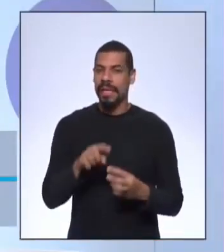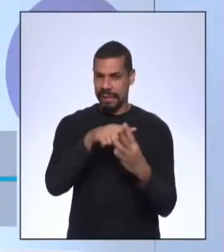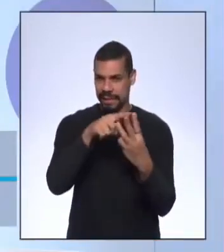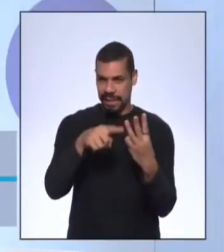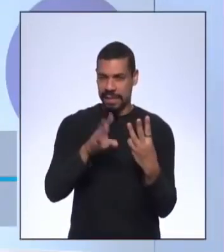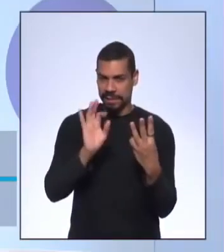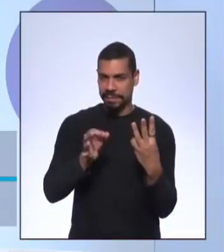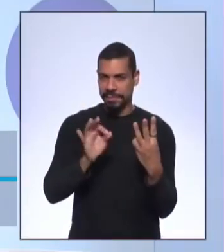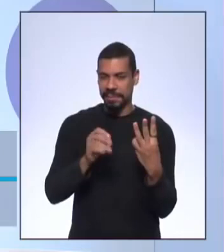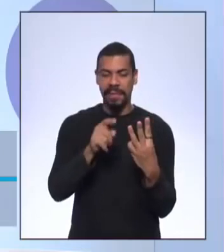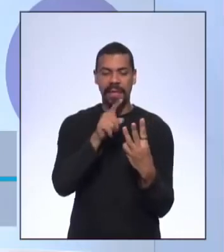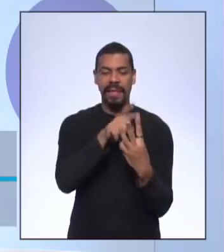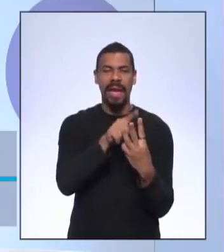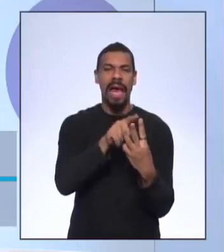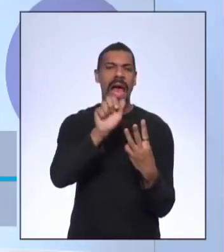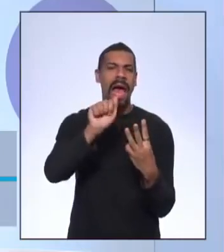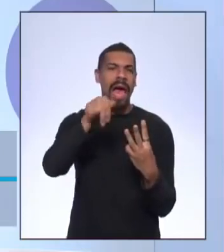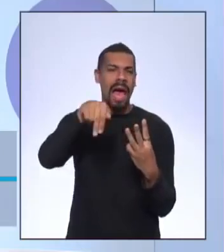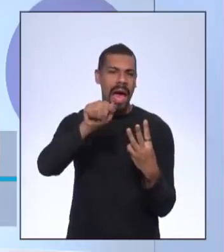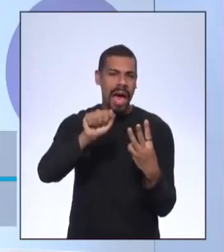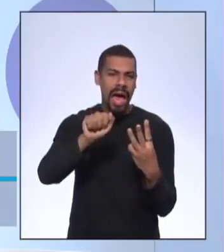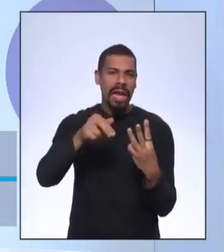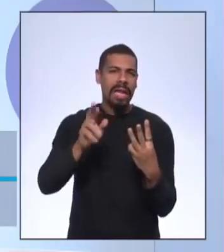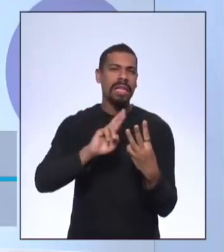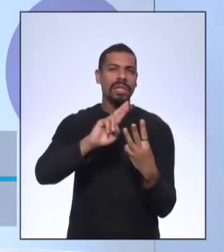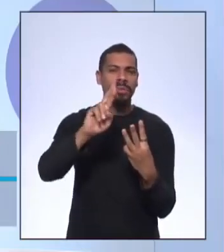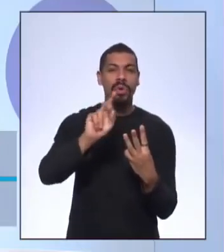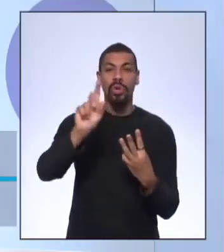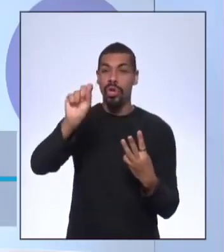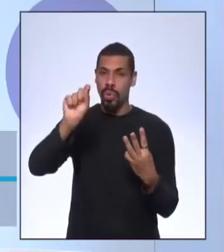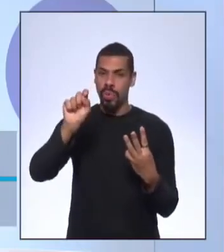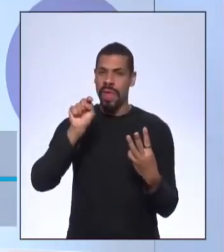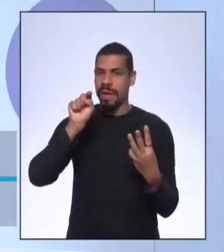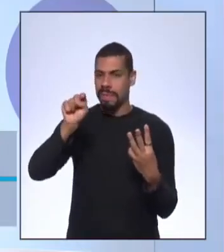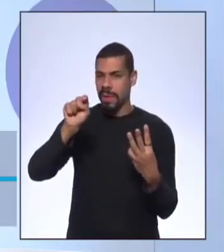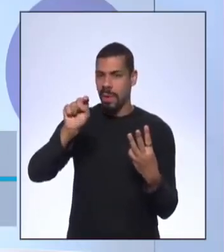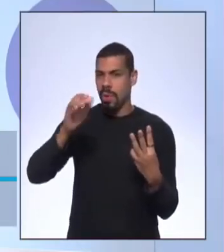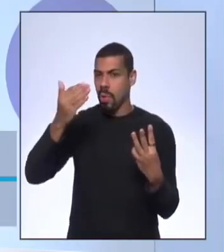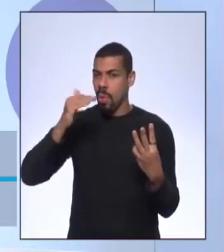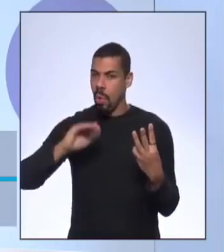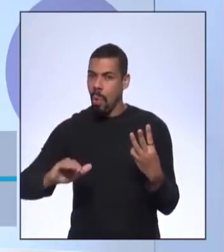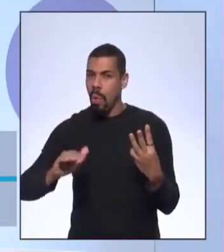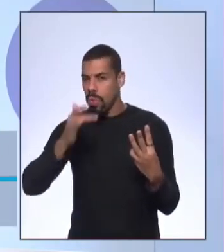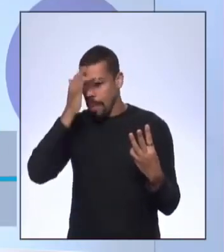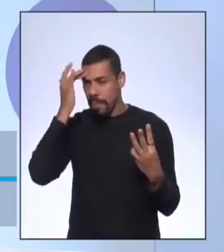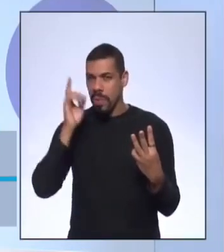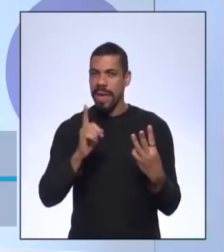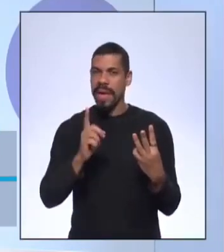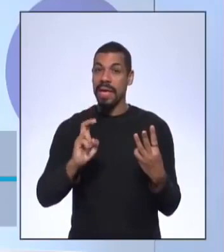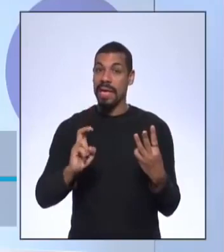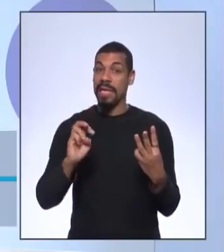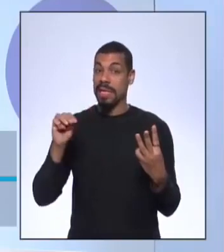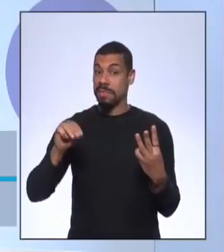3. Ana Júlia disse que um fica com 10.000 e o outro fica com 15.000.